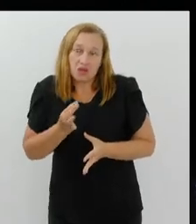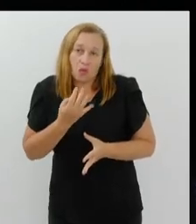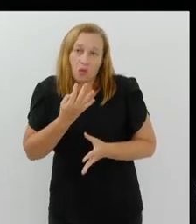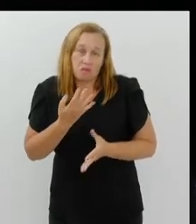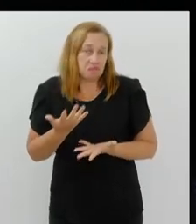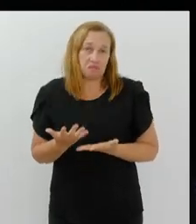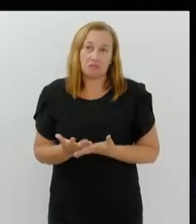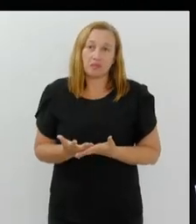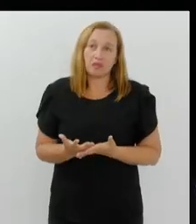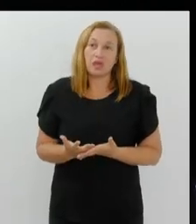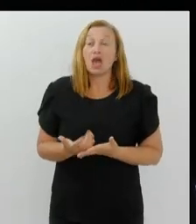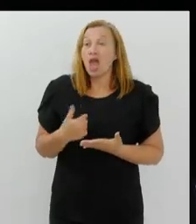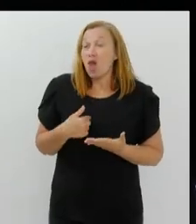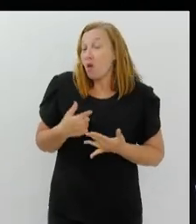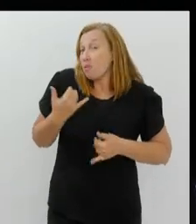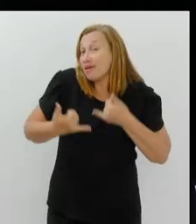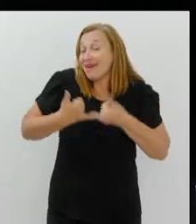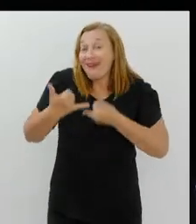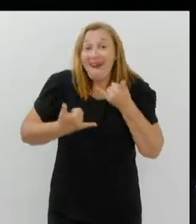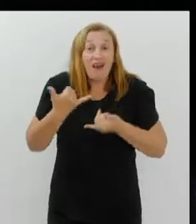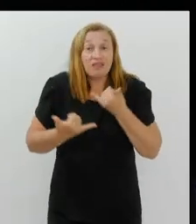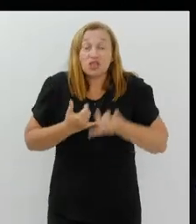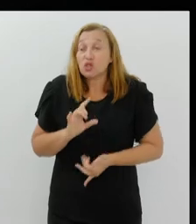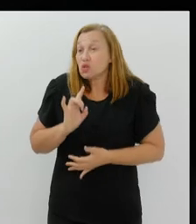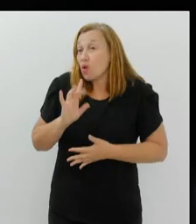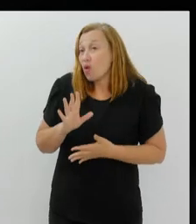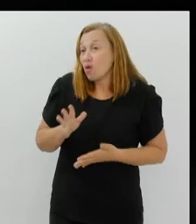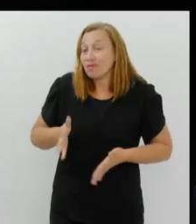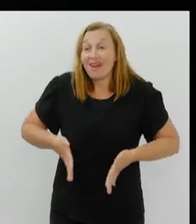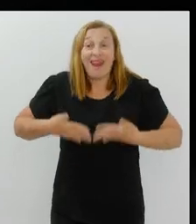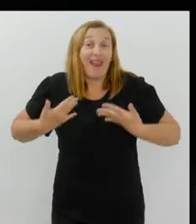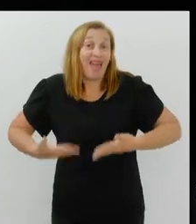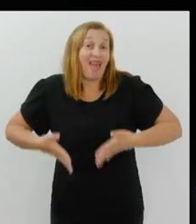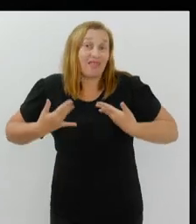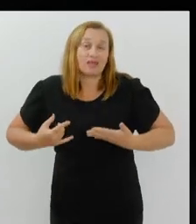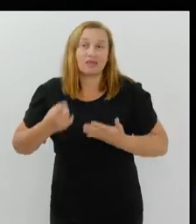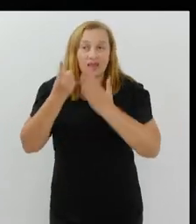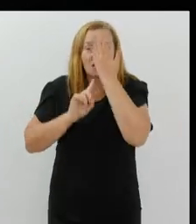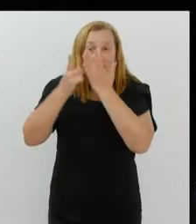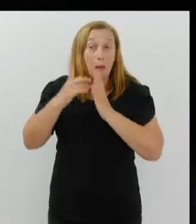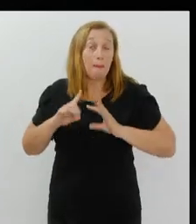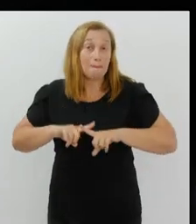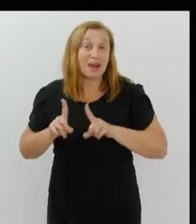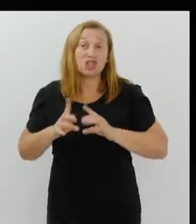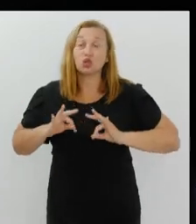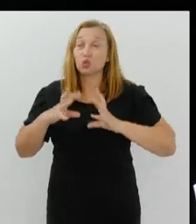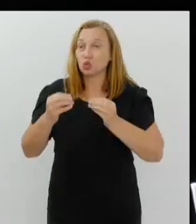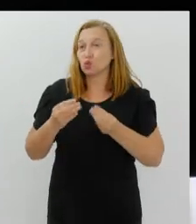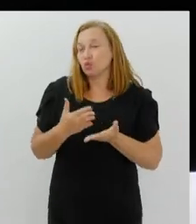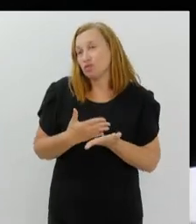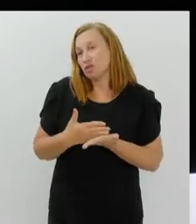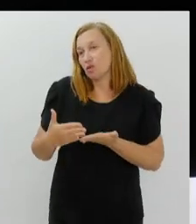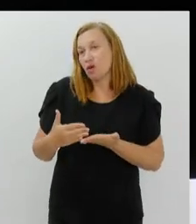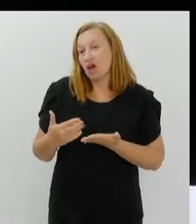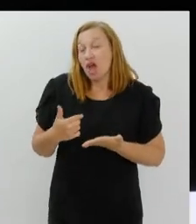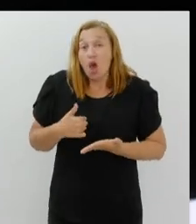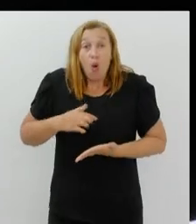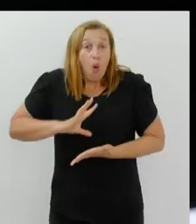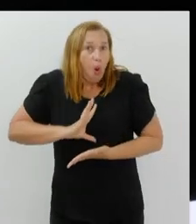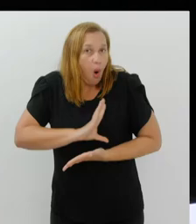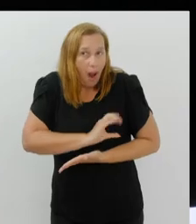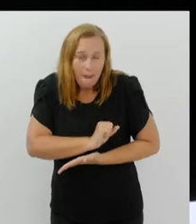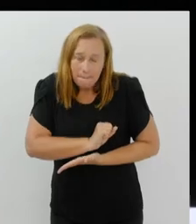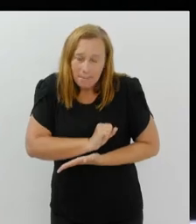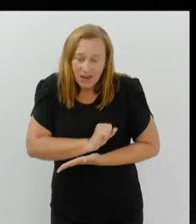nada. Eu estava brincando. Foi um carnaval mais leve, foi muito gostoso, mas foi ali que tudo começou. Até hoje eu